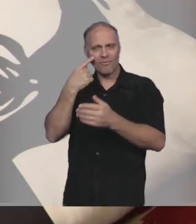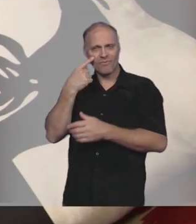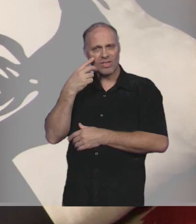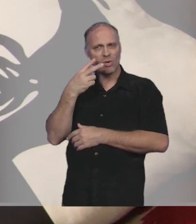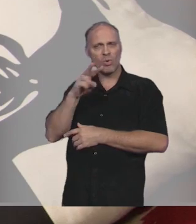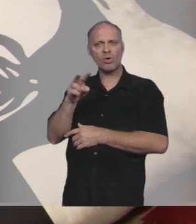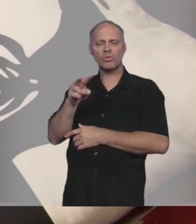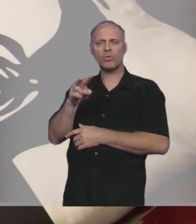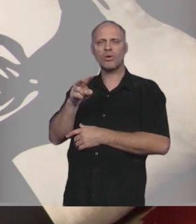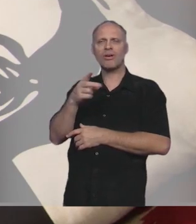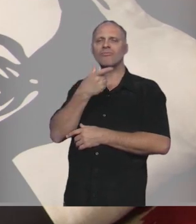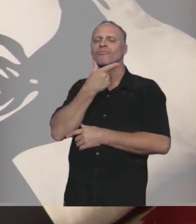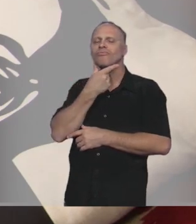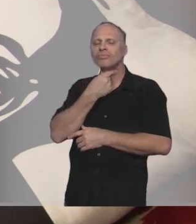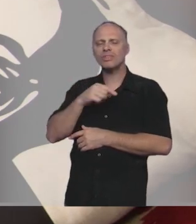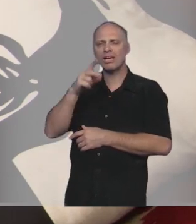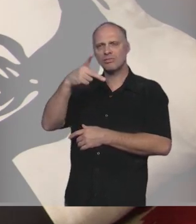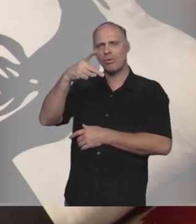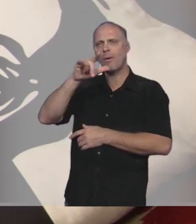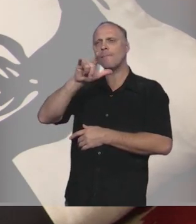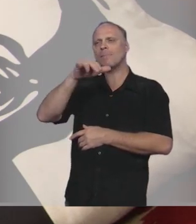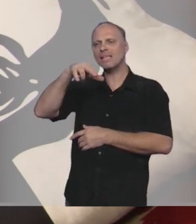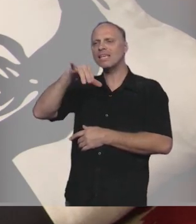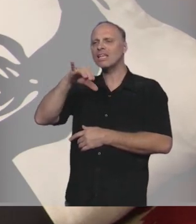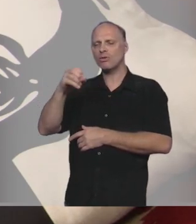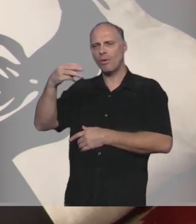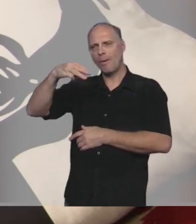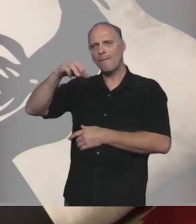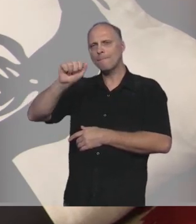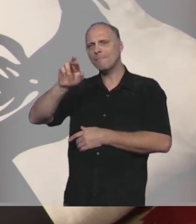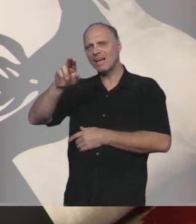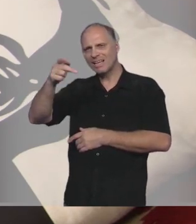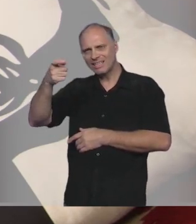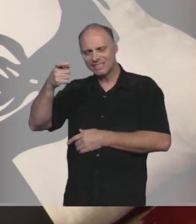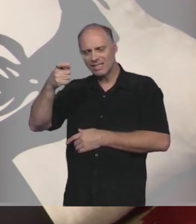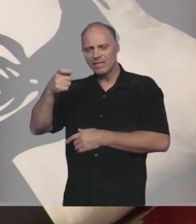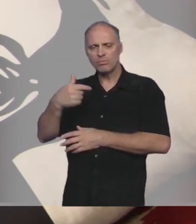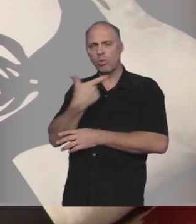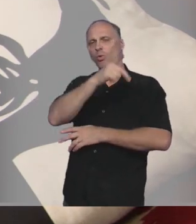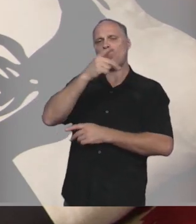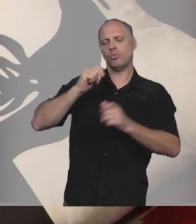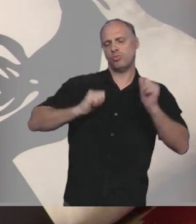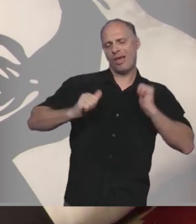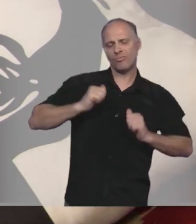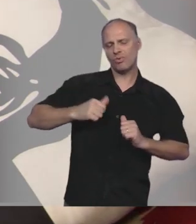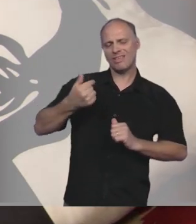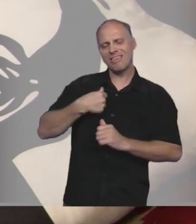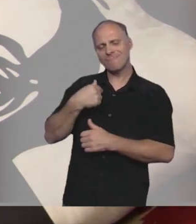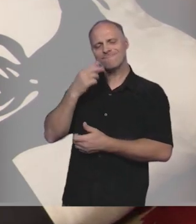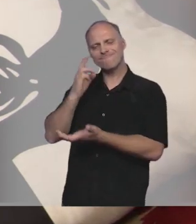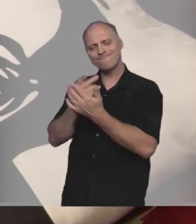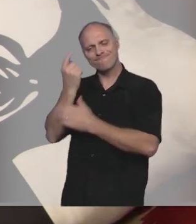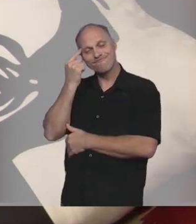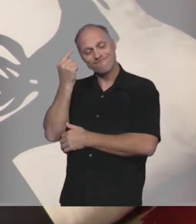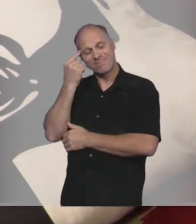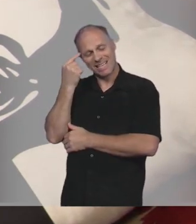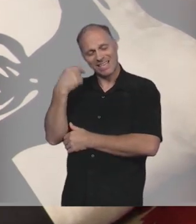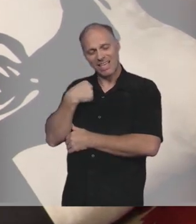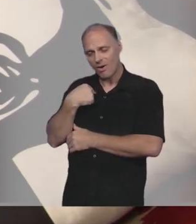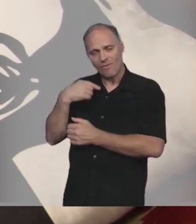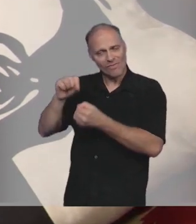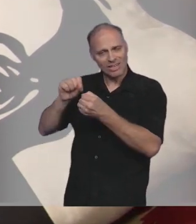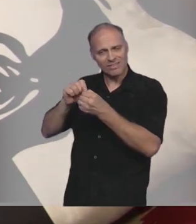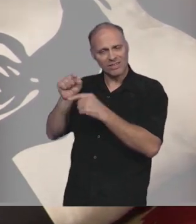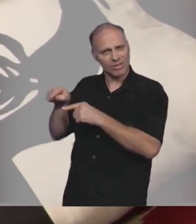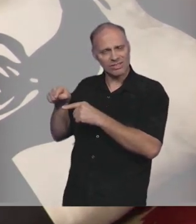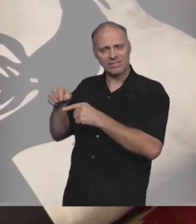uma montagem do Plínio Marcos, feita por outros atores, e aí aquilo ficou em mim, aí eu não me